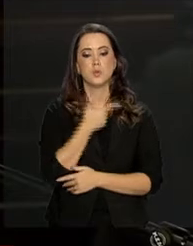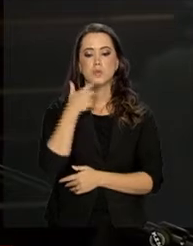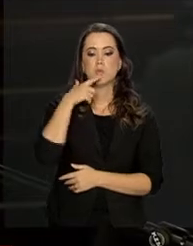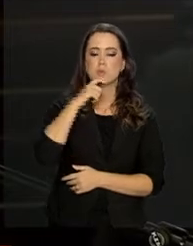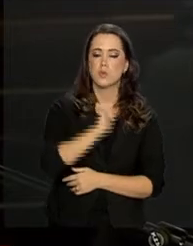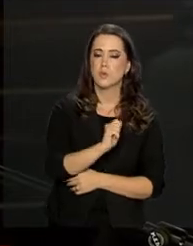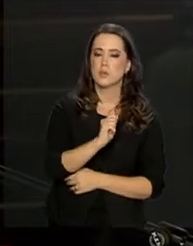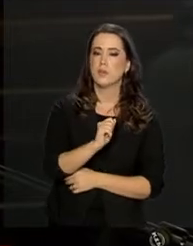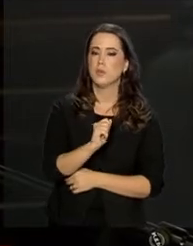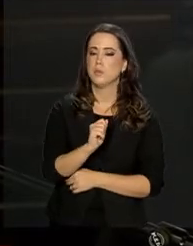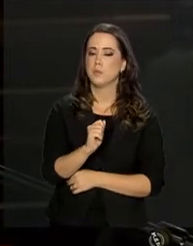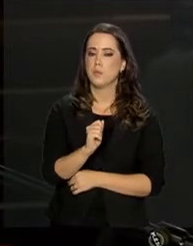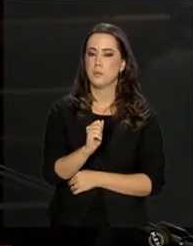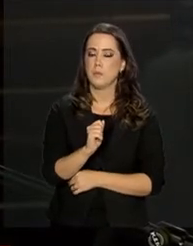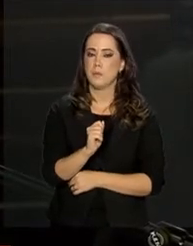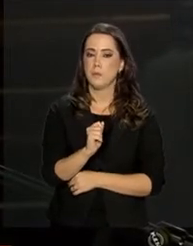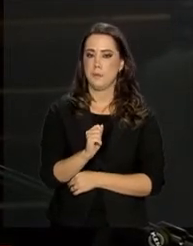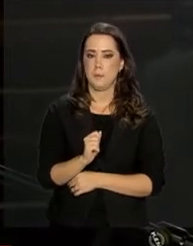conseguimos